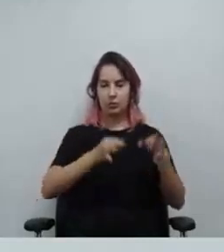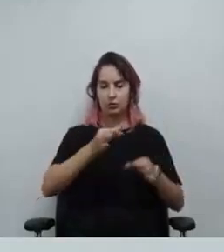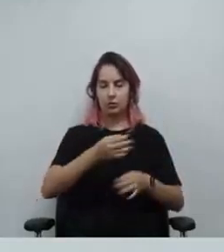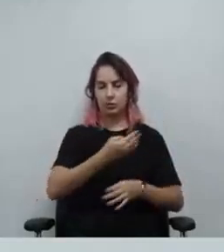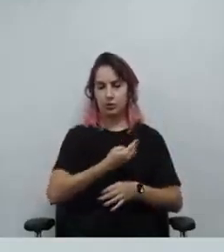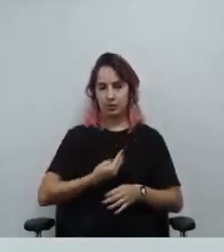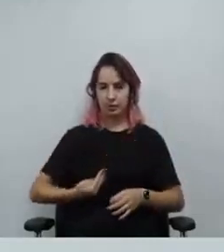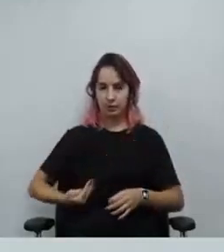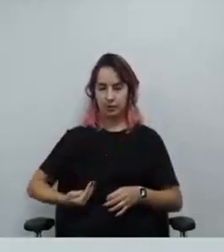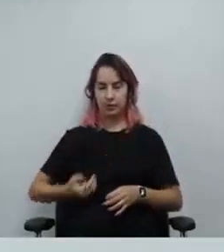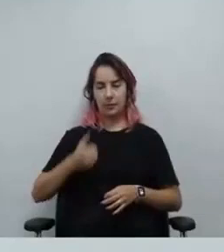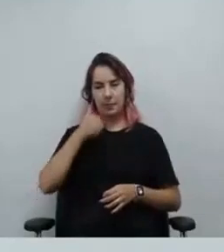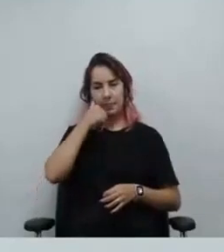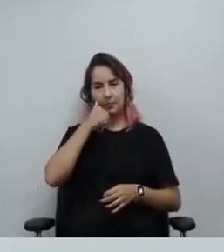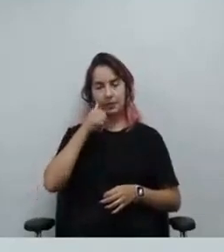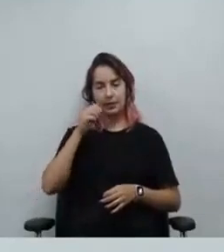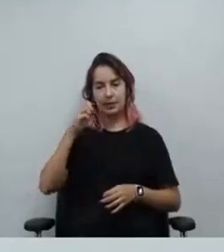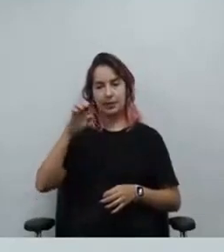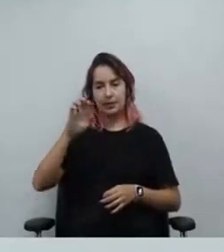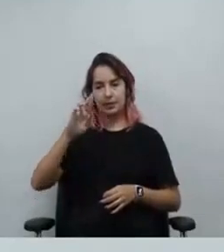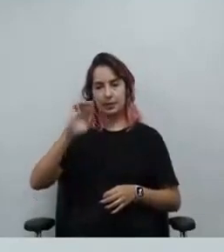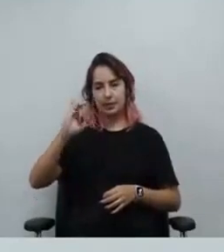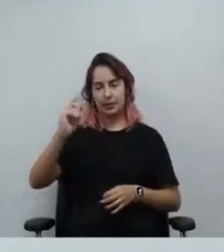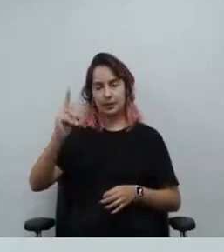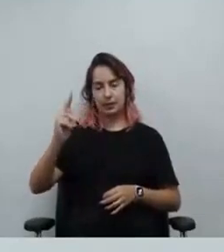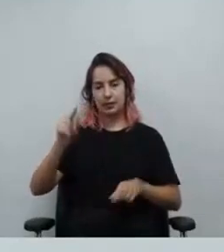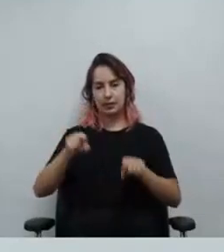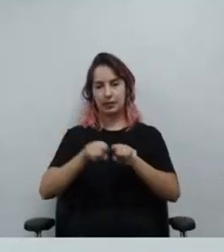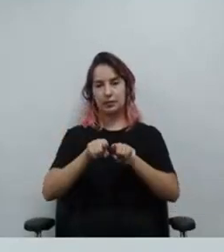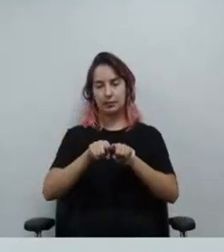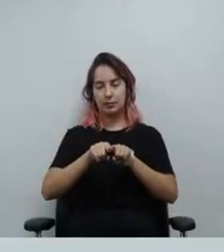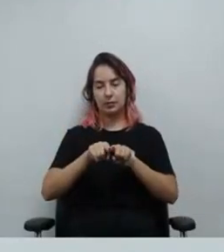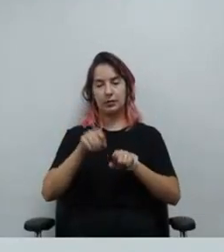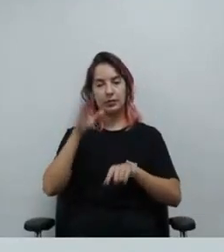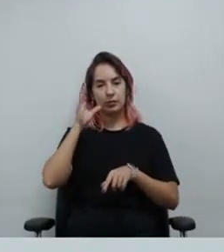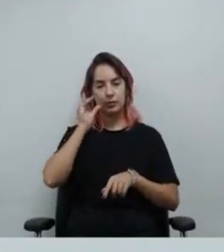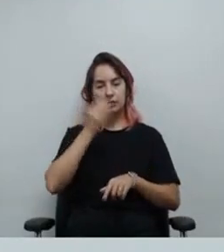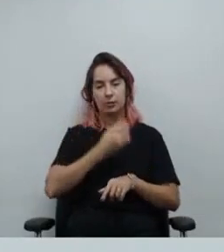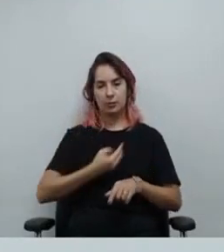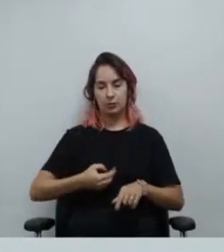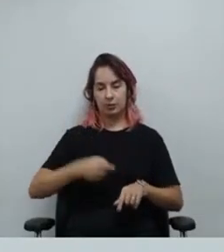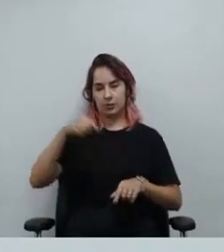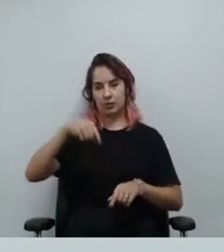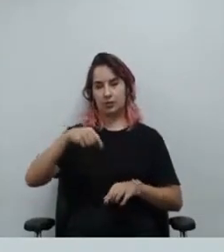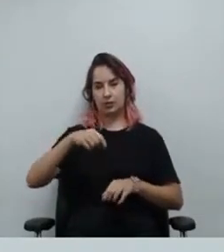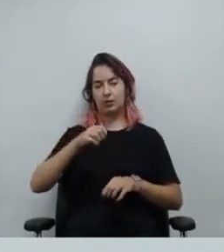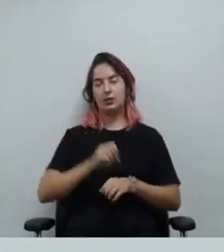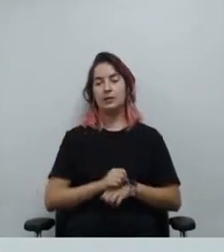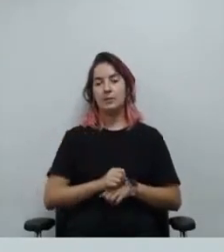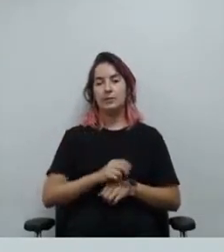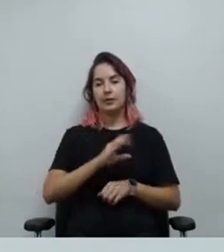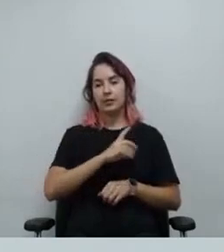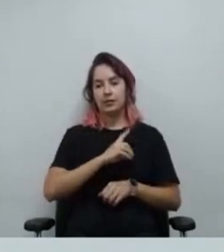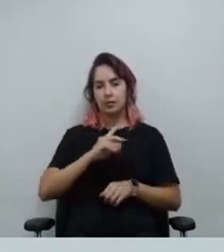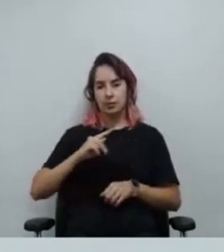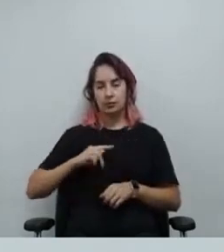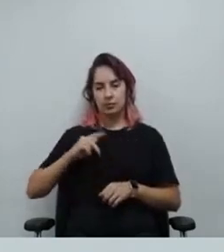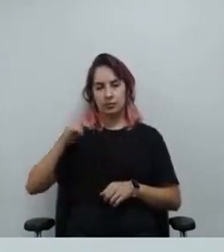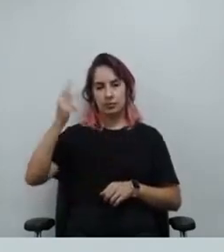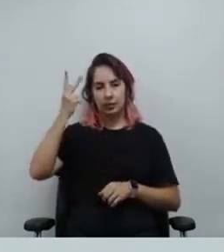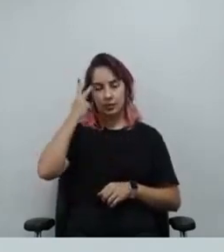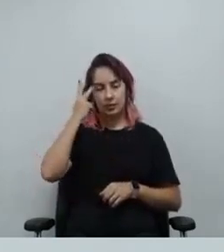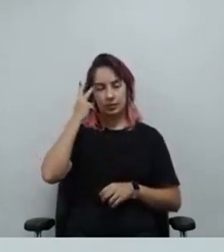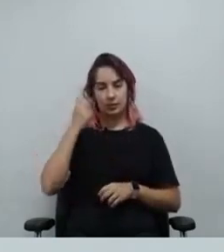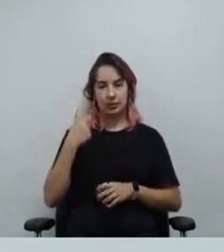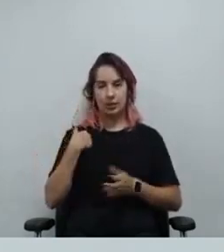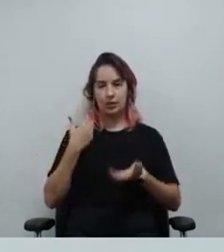a Érica Meirelles, que também é servidora da Defensoria Pública de São Paulo. Bom, quero ainda